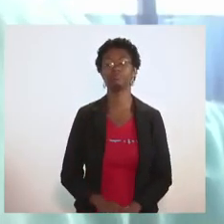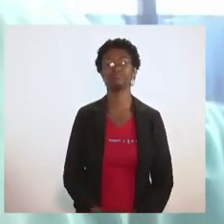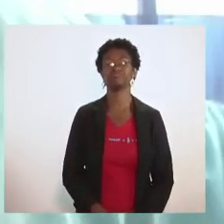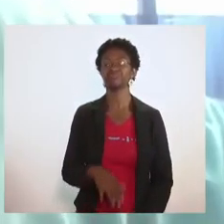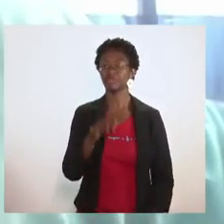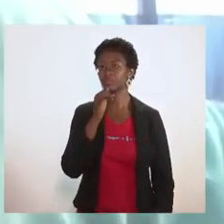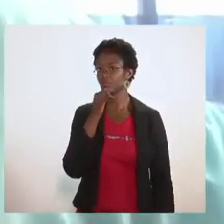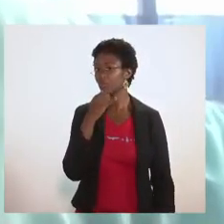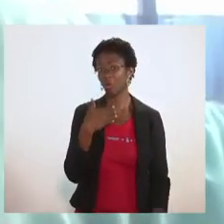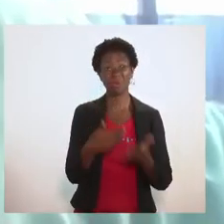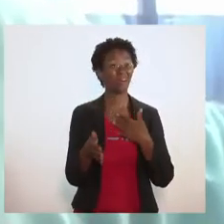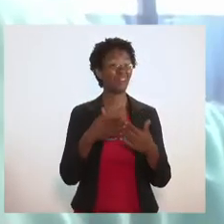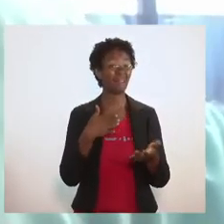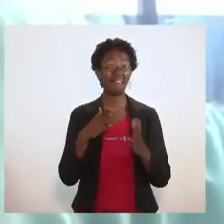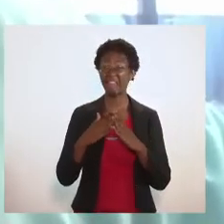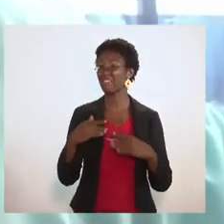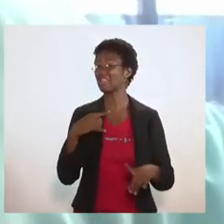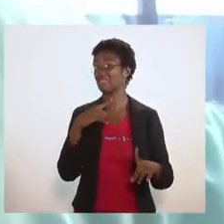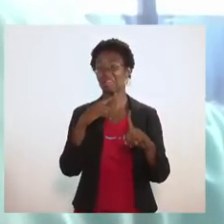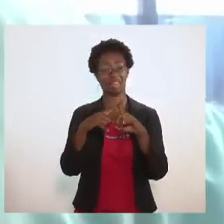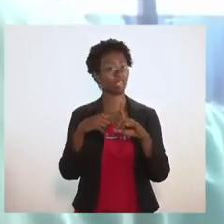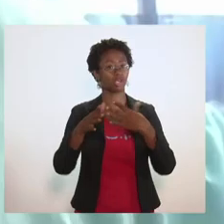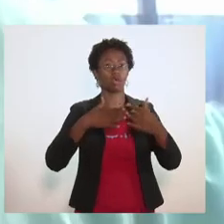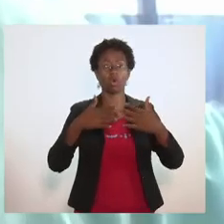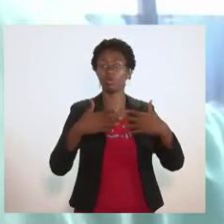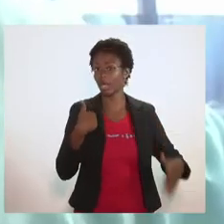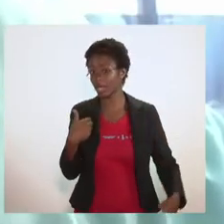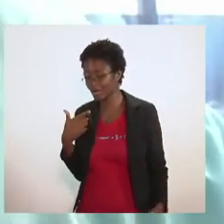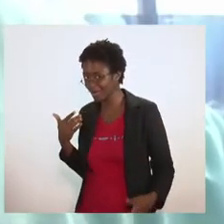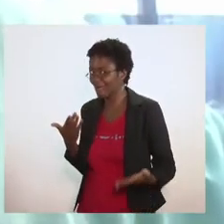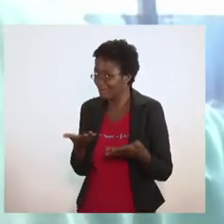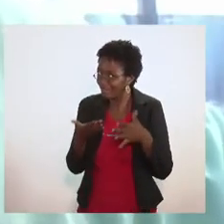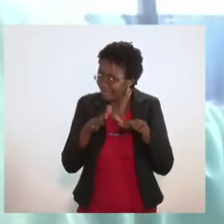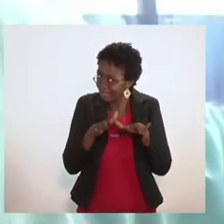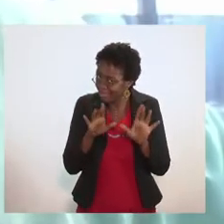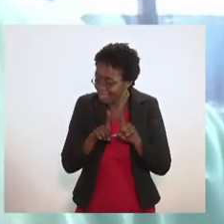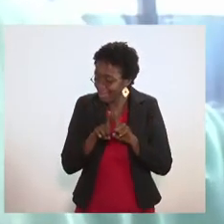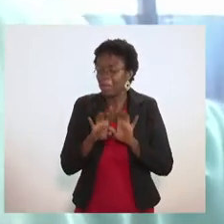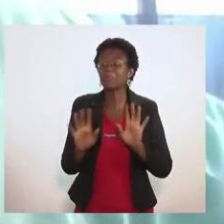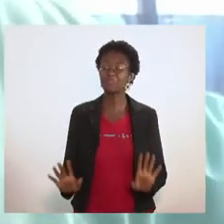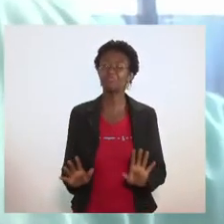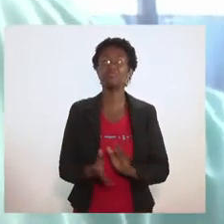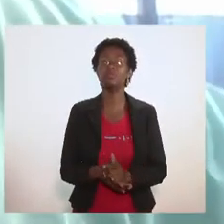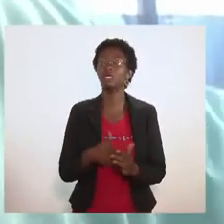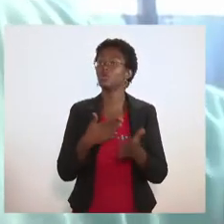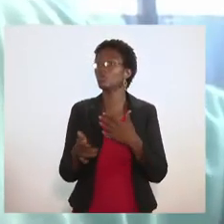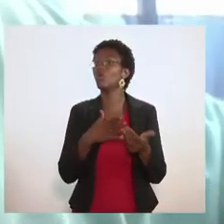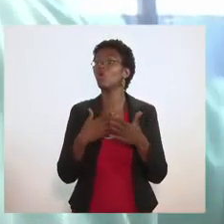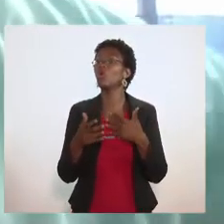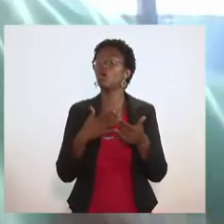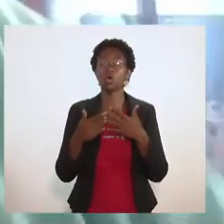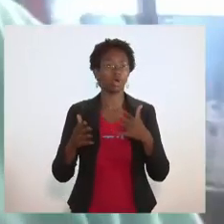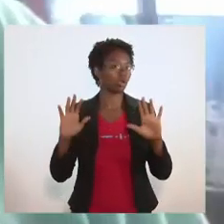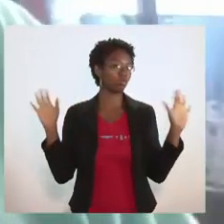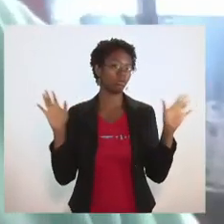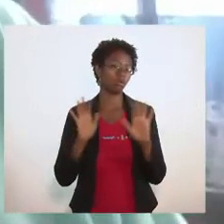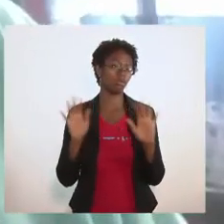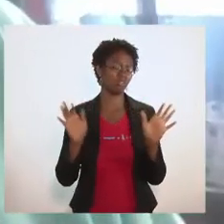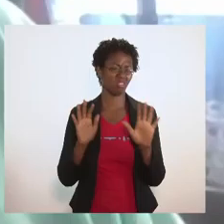outra natureza, patrimônio arquitetônico, etc., etc. Agora, o que eu acho, Márcio Pacheco, é que,